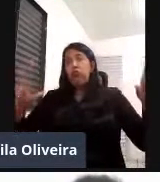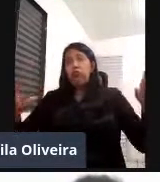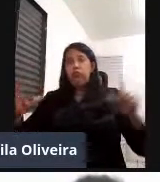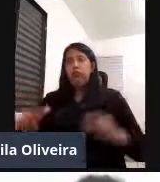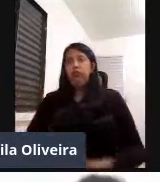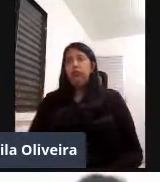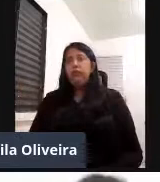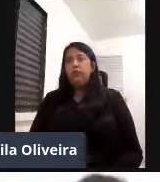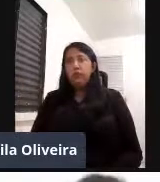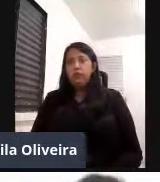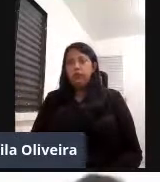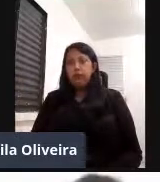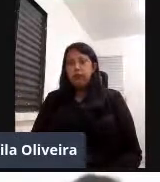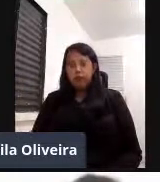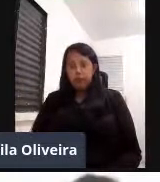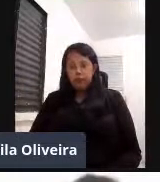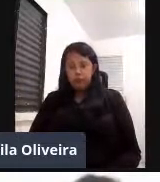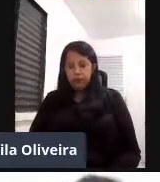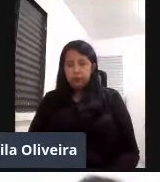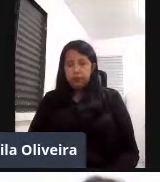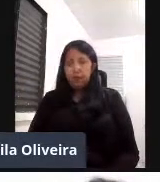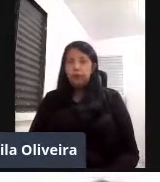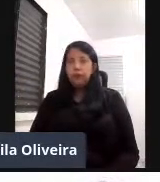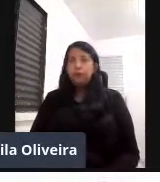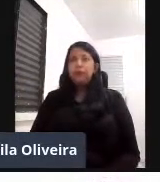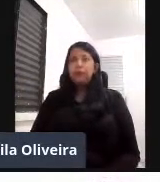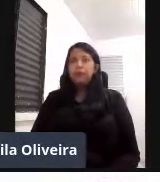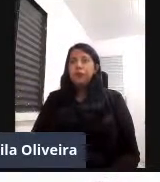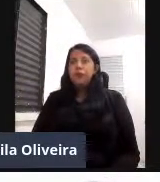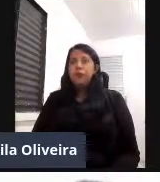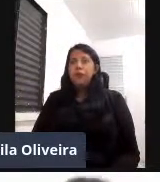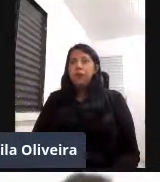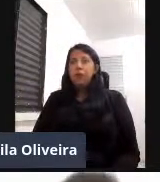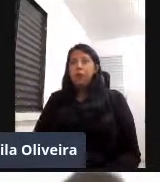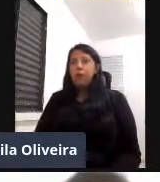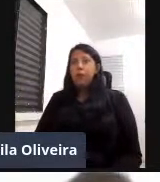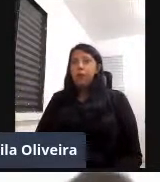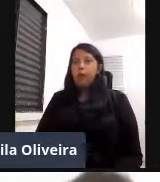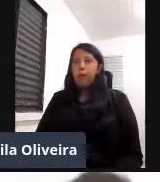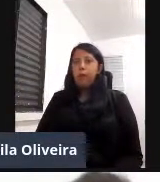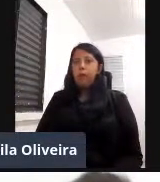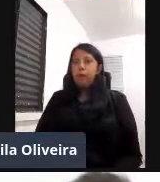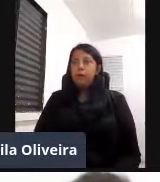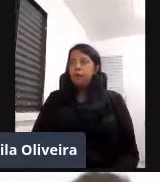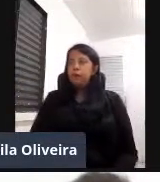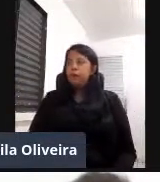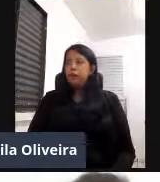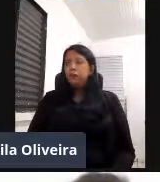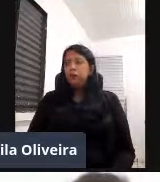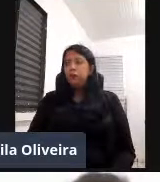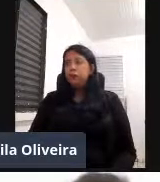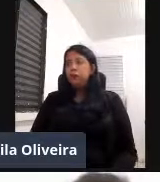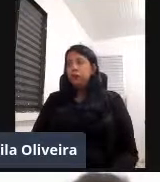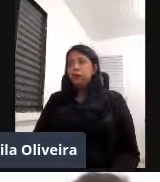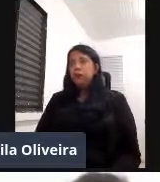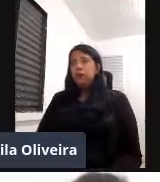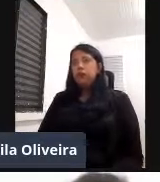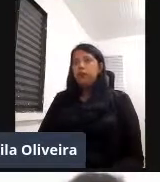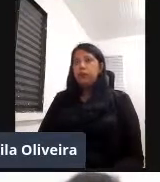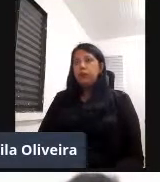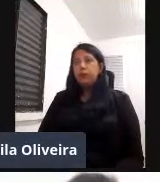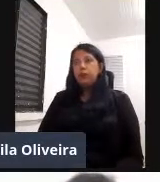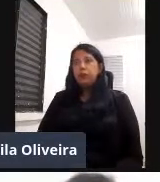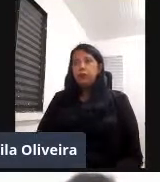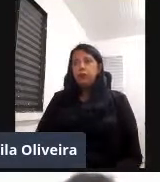pouco maior e às vezes parece um pouco diferente aí para vocês. Então, vamos lá. Quando a gente fez